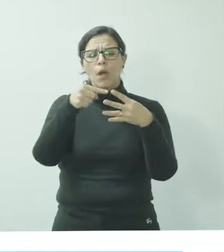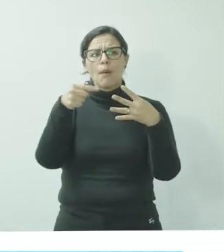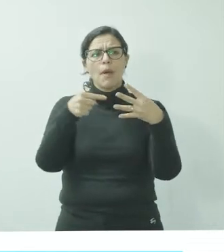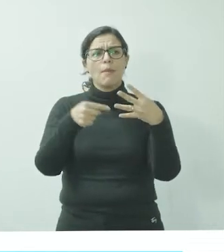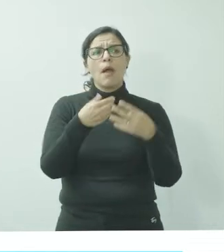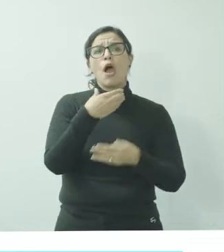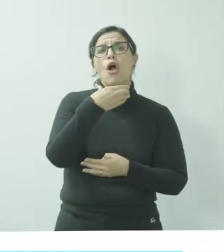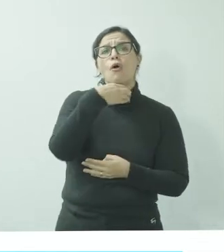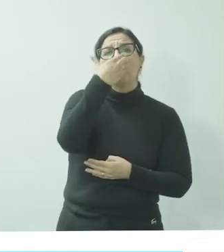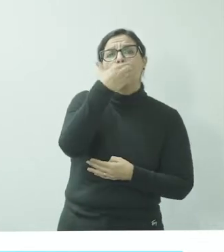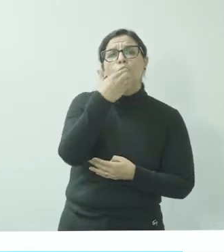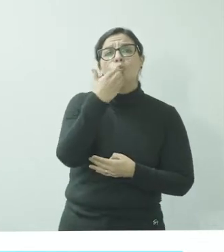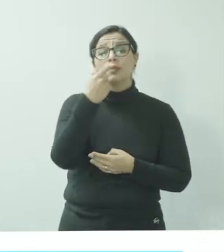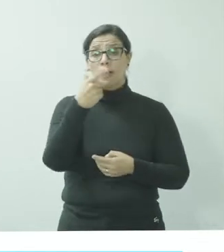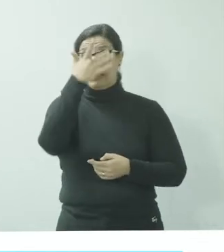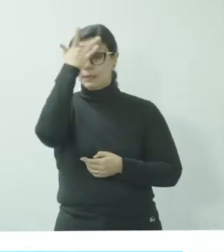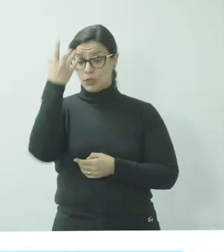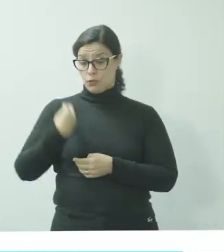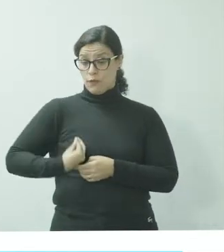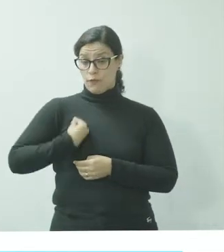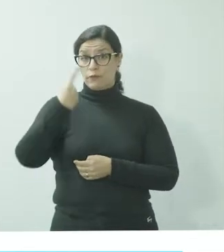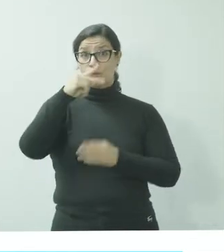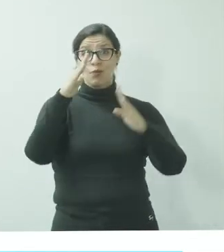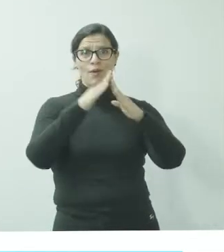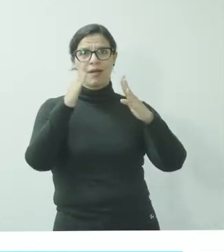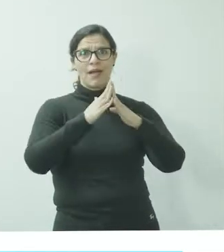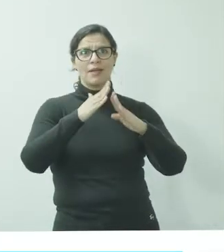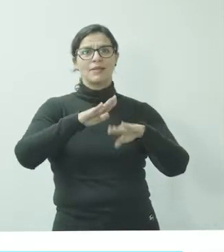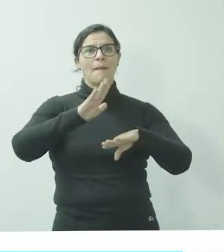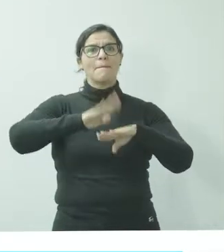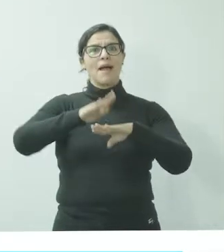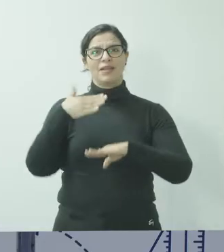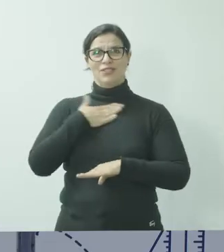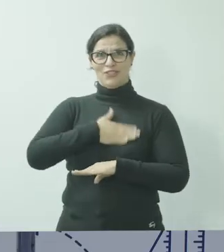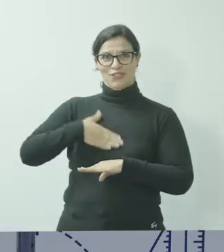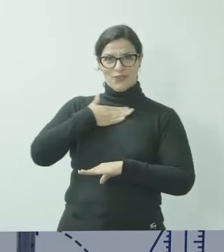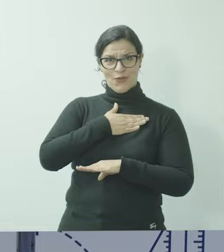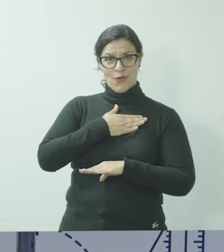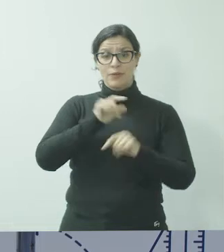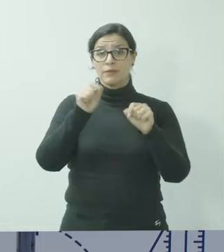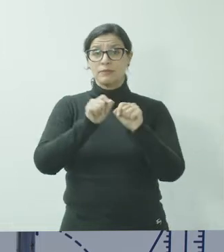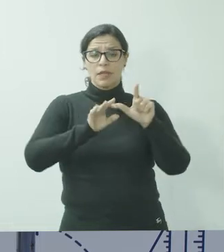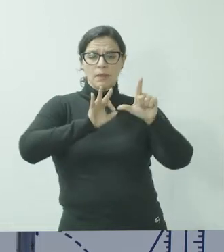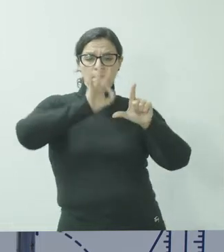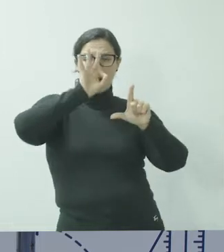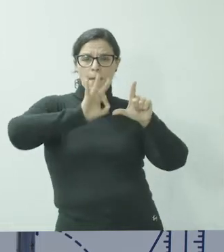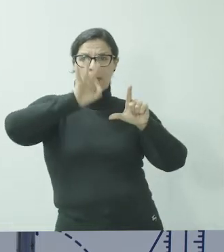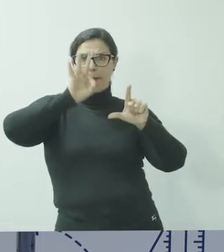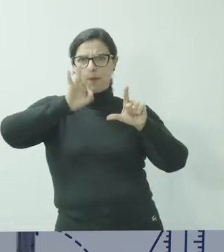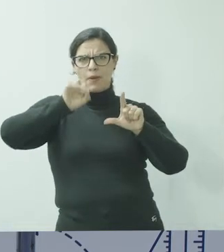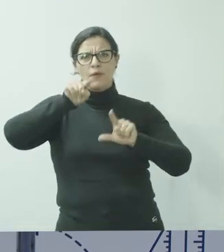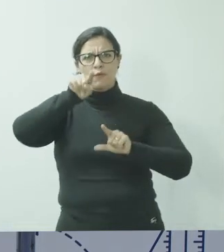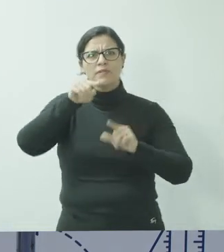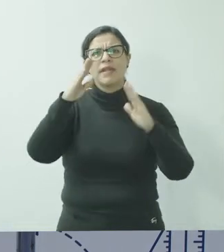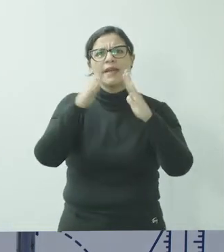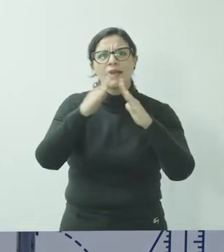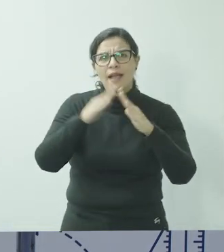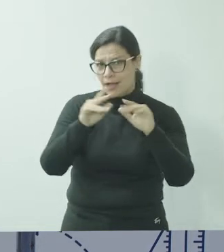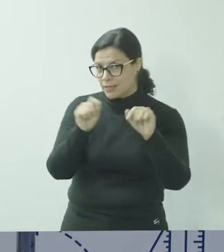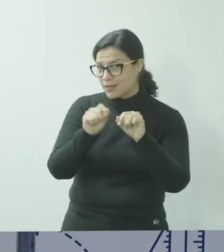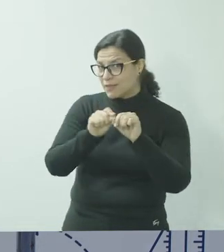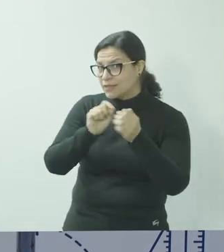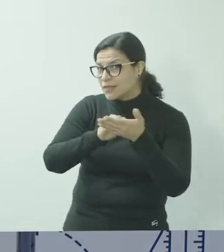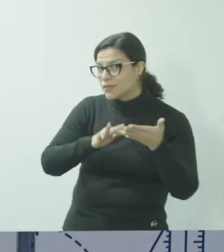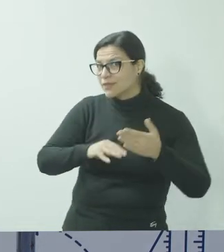frutas que os de sua casa mais gostam e Faça um gráfico você aí de